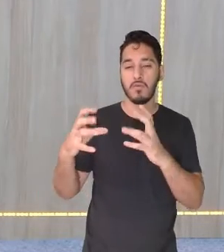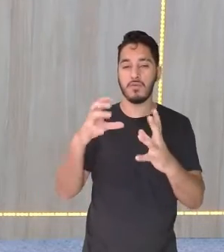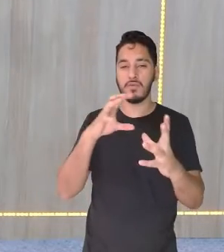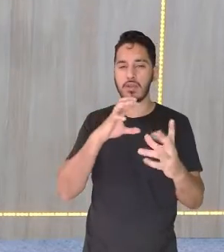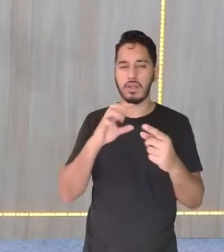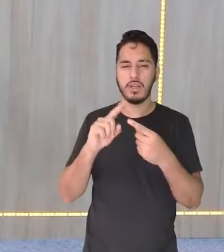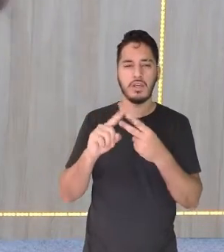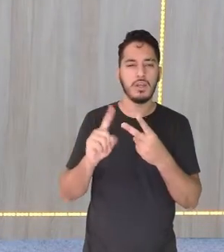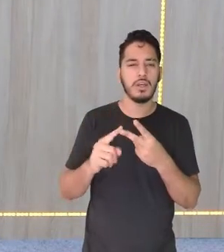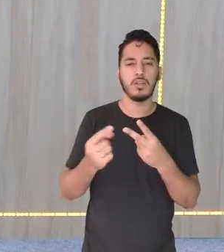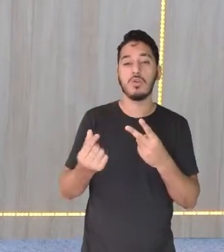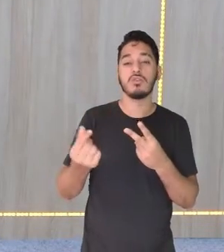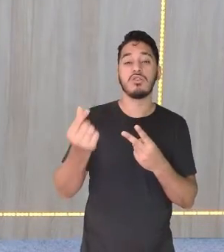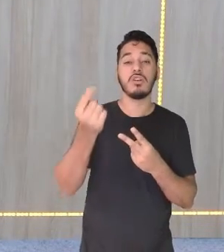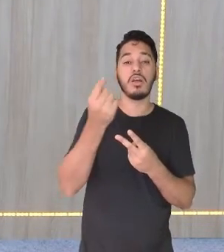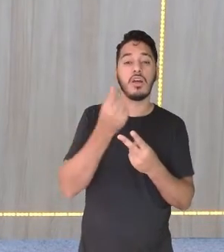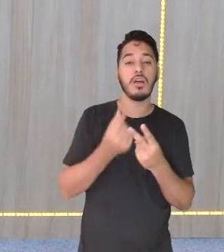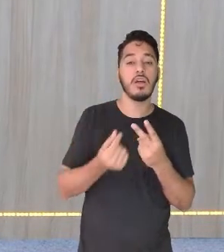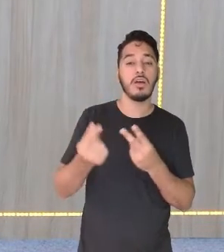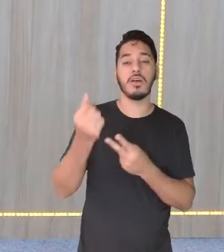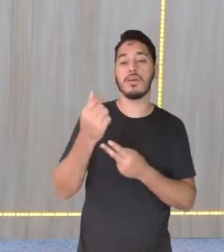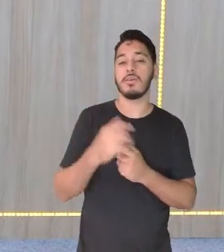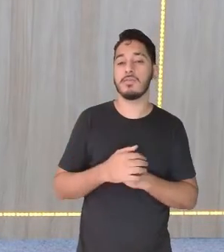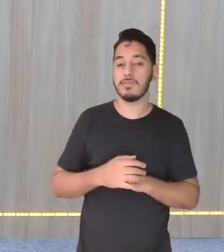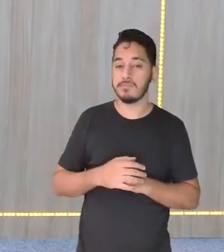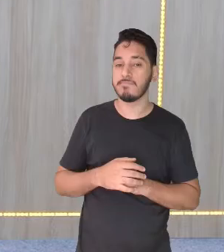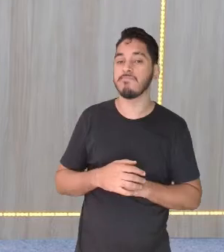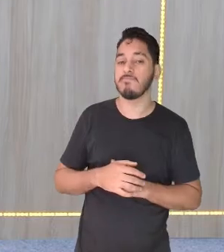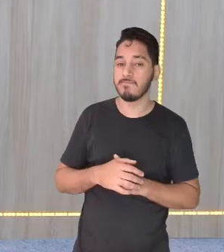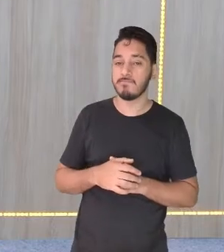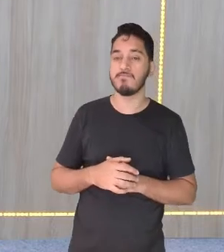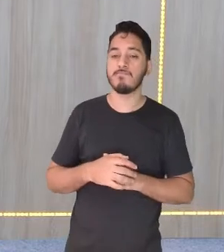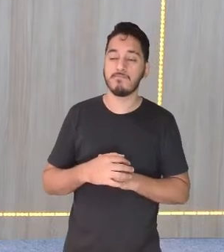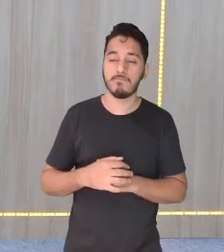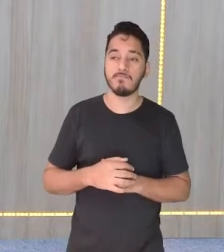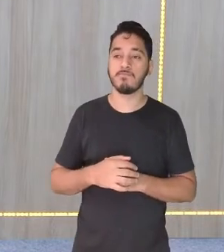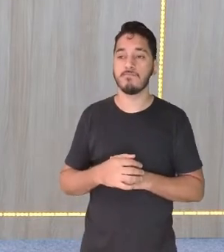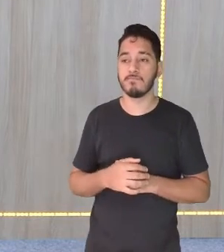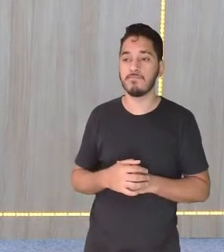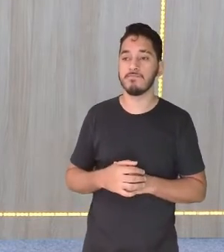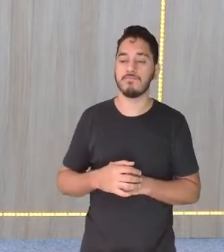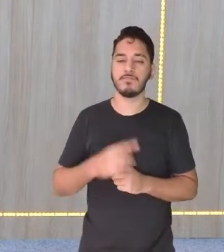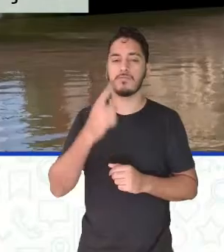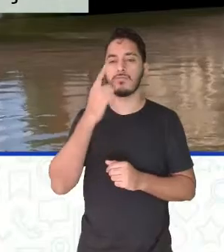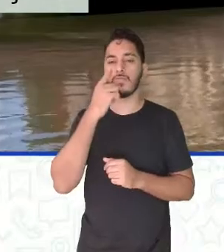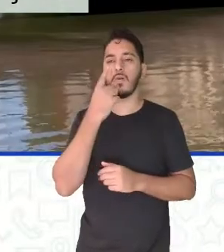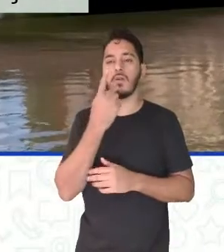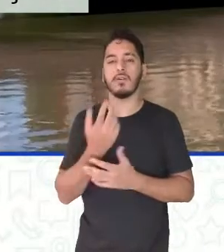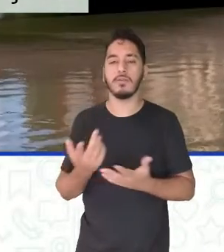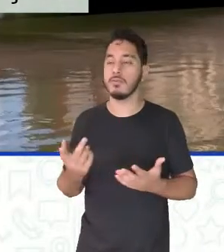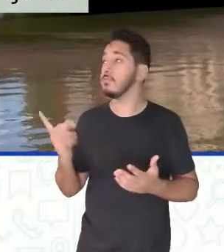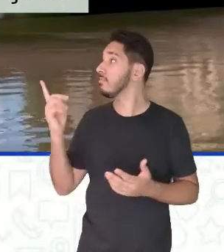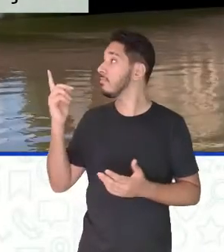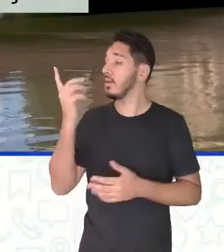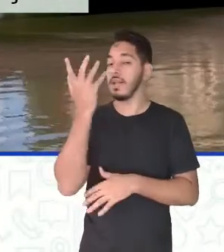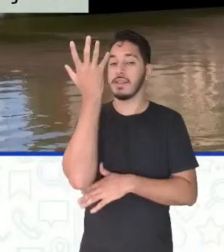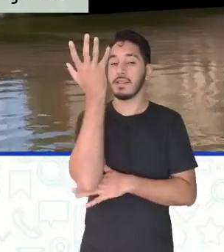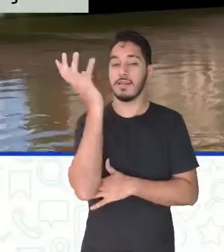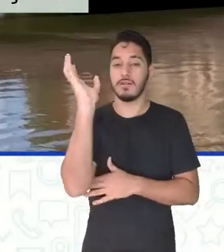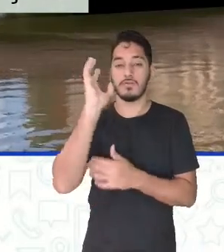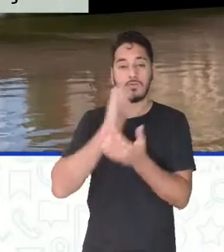também, gerando conflitos. as hidrelétricas aí também, né? Olha aí, ó, a